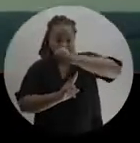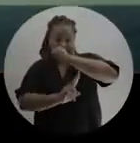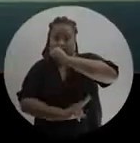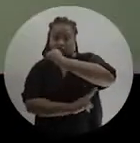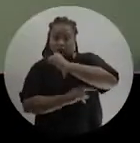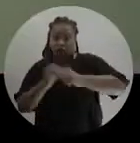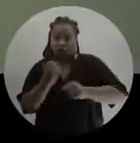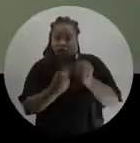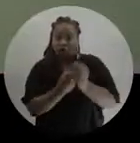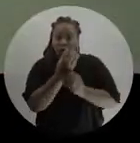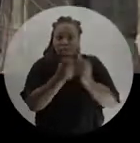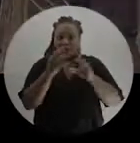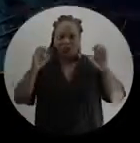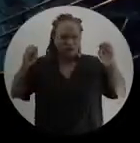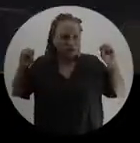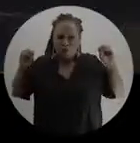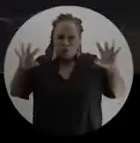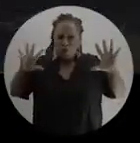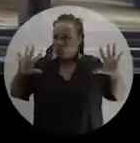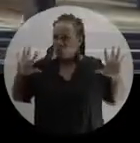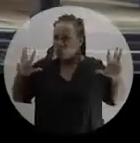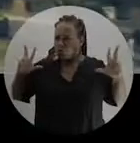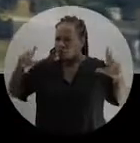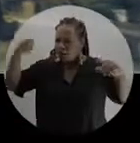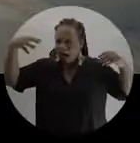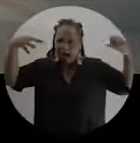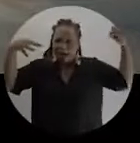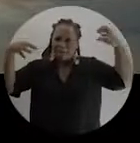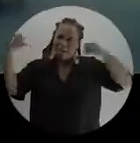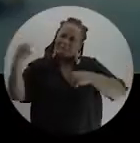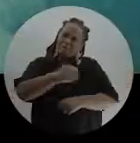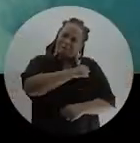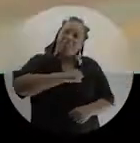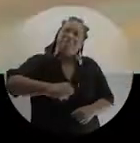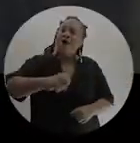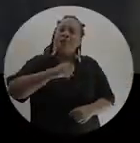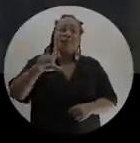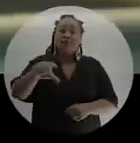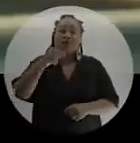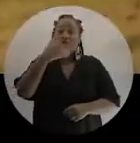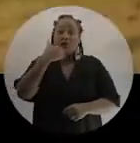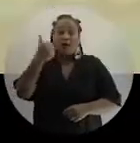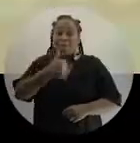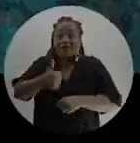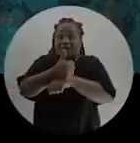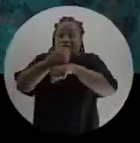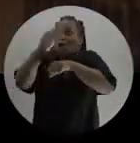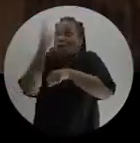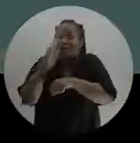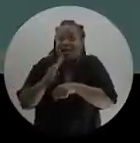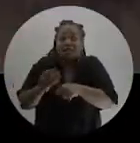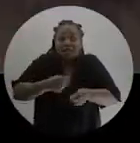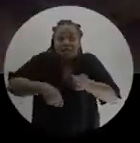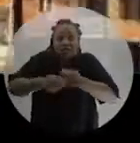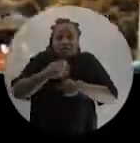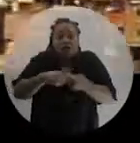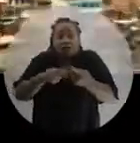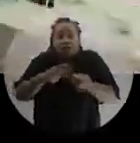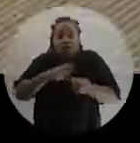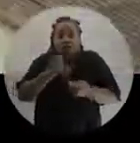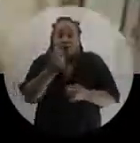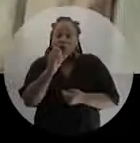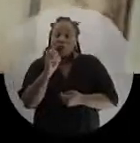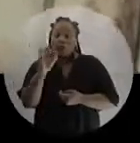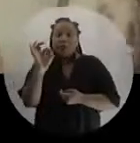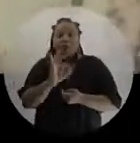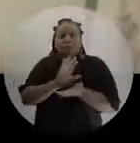faz centro de convenções, mete lâmpada de LED em tudo quanto é canto, broca tanto que é escolhida a melhor gestão do Brasil.